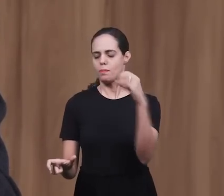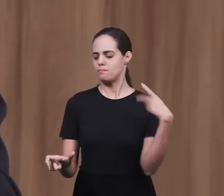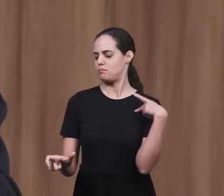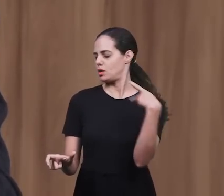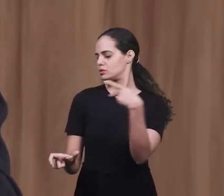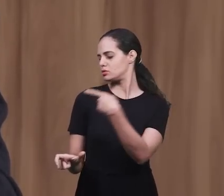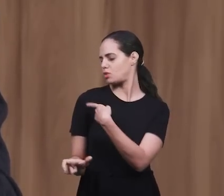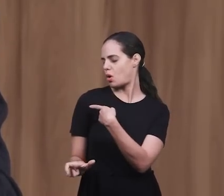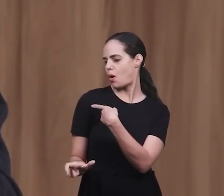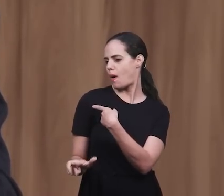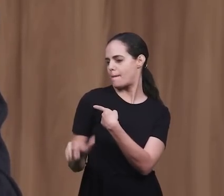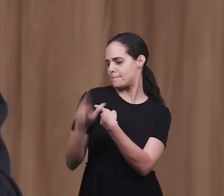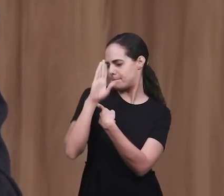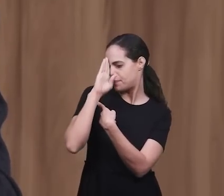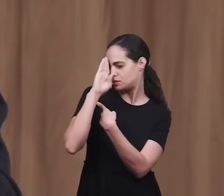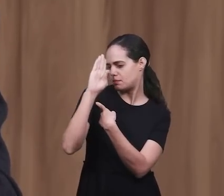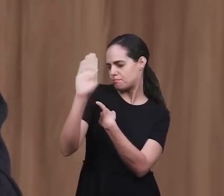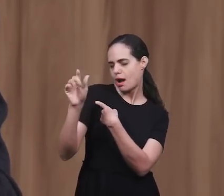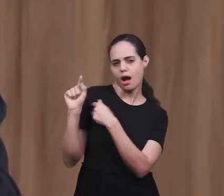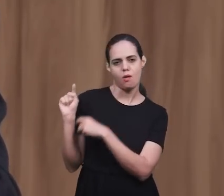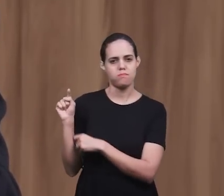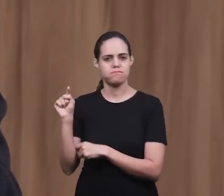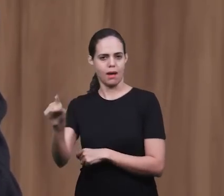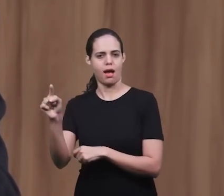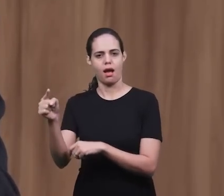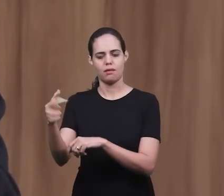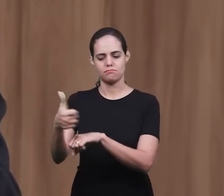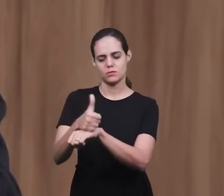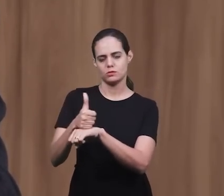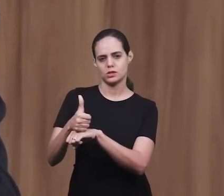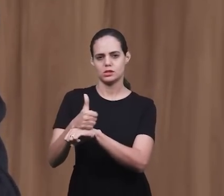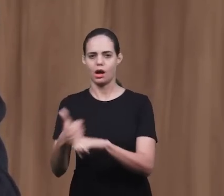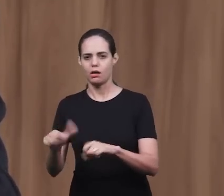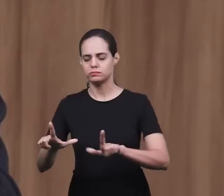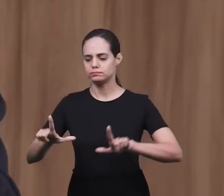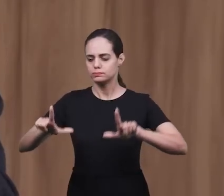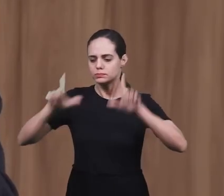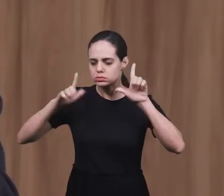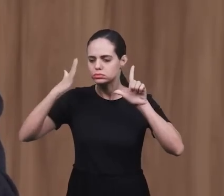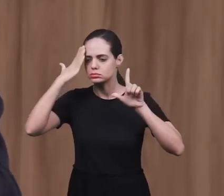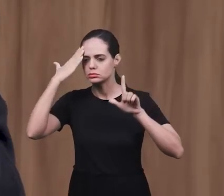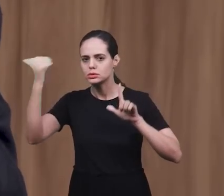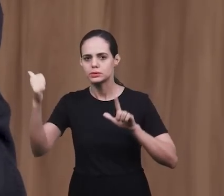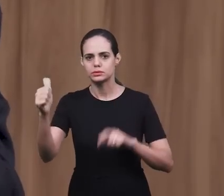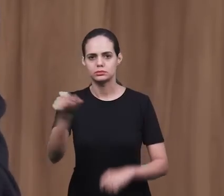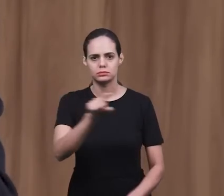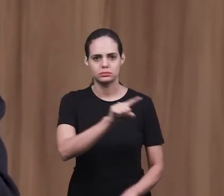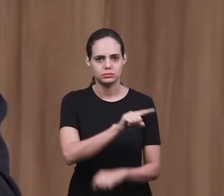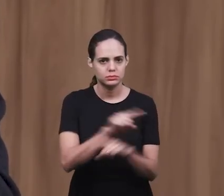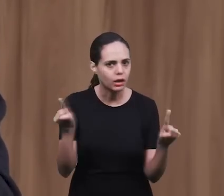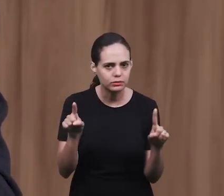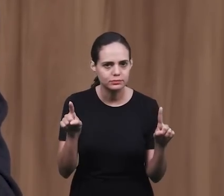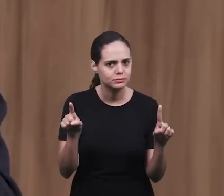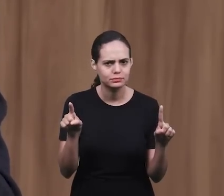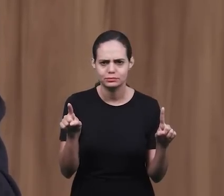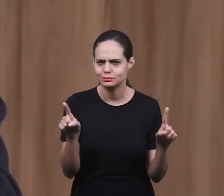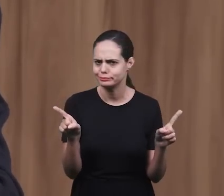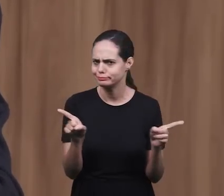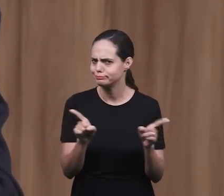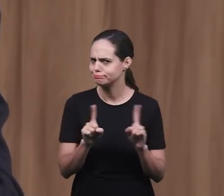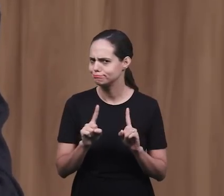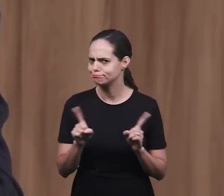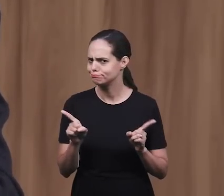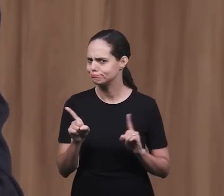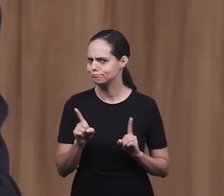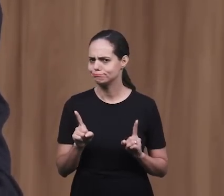nem profissão, nem cargo eletivo, mas é uma função. E aí entra um aspecto interessante. O que é o